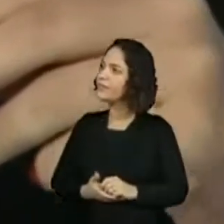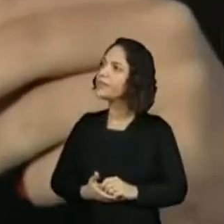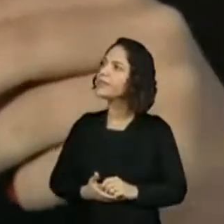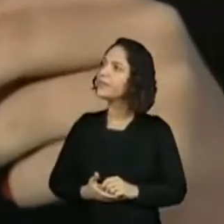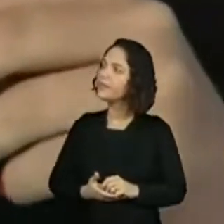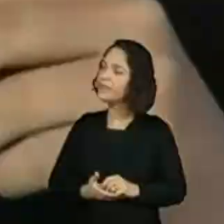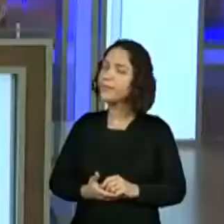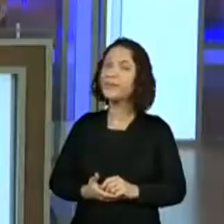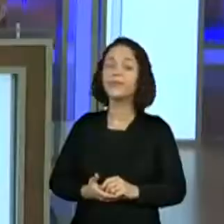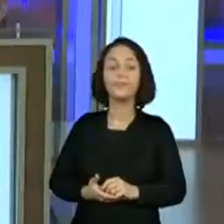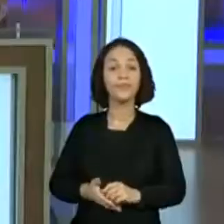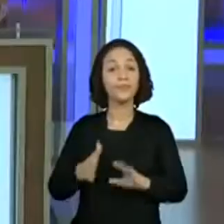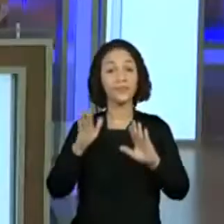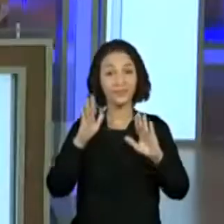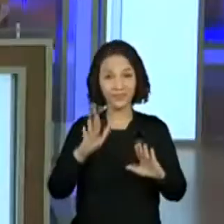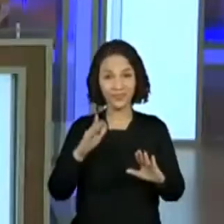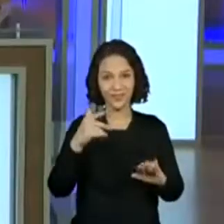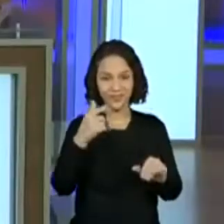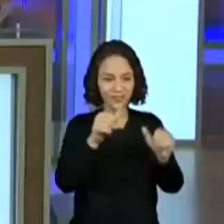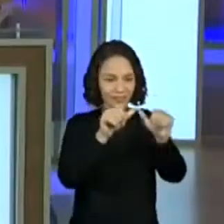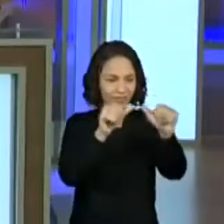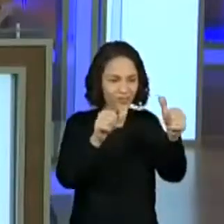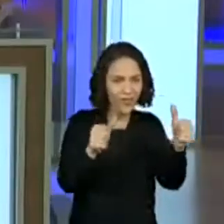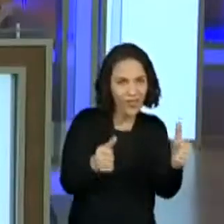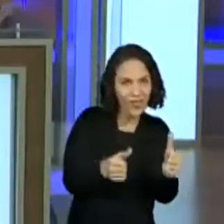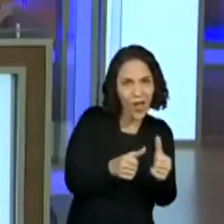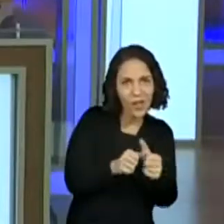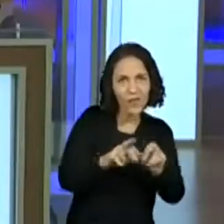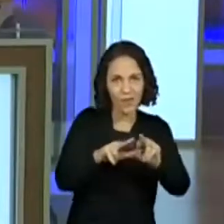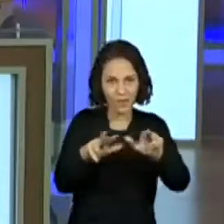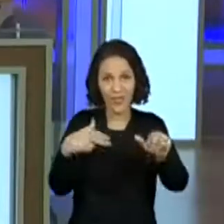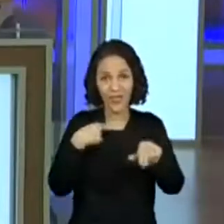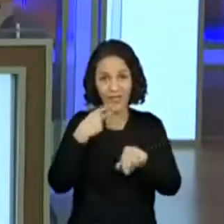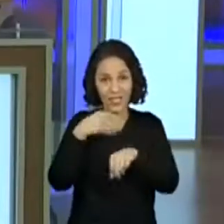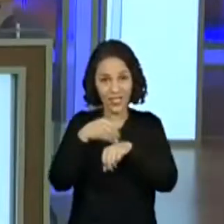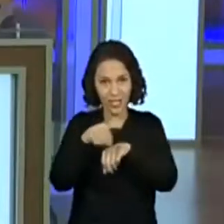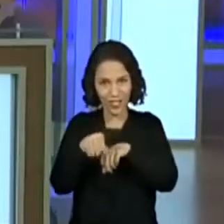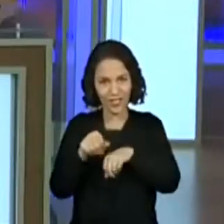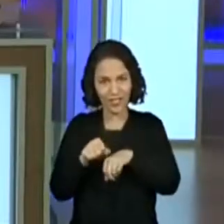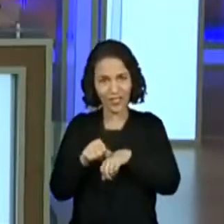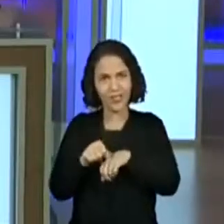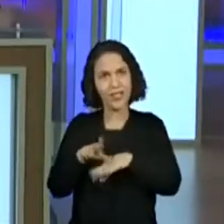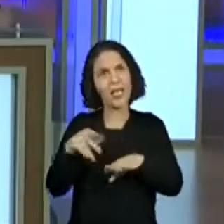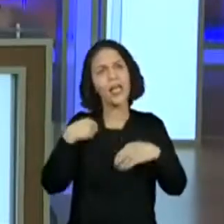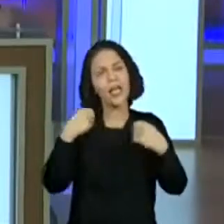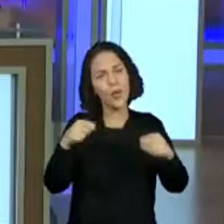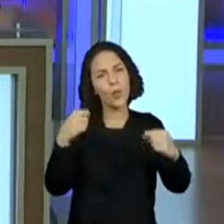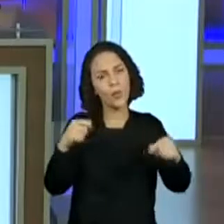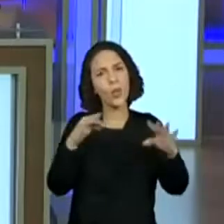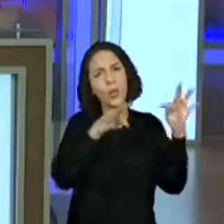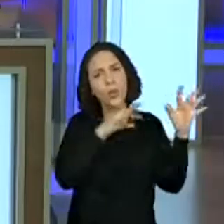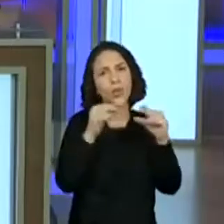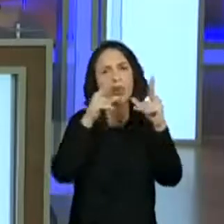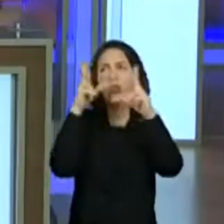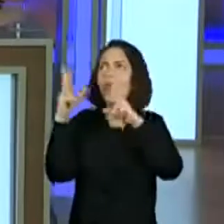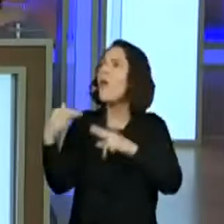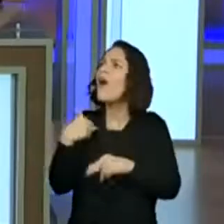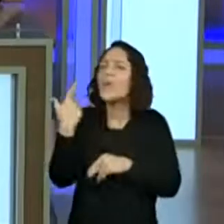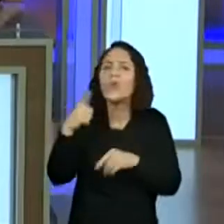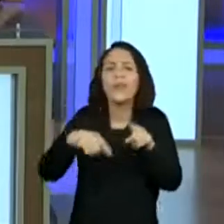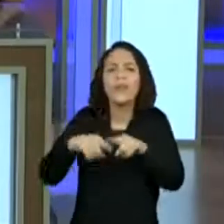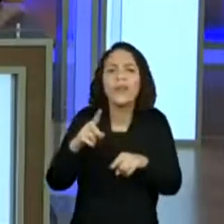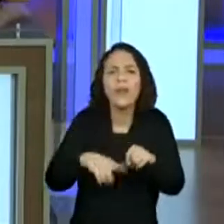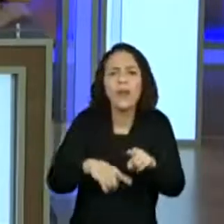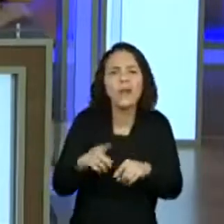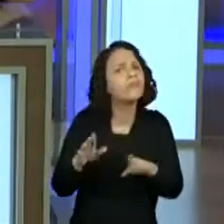Lembrando que aqueles formatos que a gente foi fazendo, olha, de novo, eu até falei que eu ia dar a dica. Não precisa usar todas que estão aqui. Ah, eu não tenho